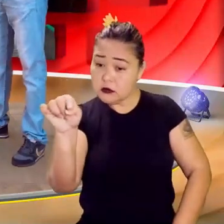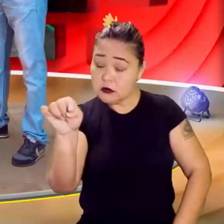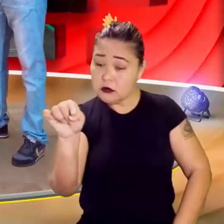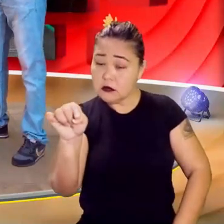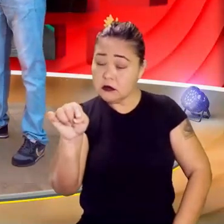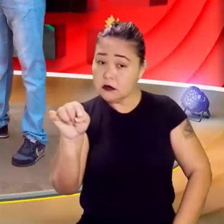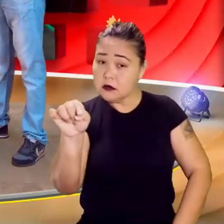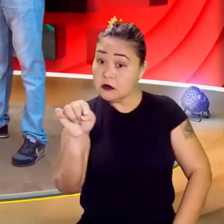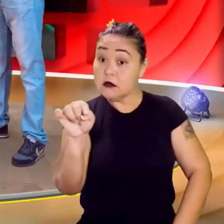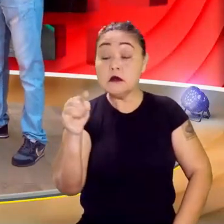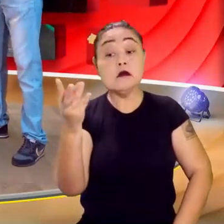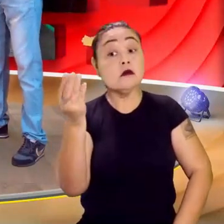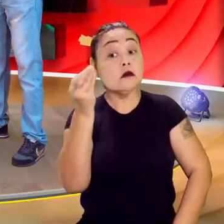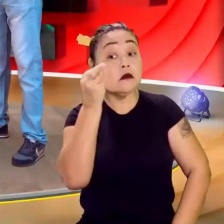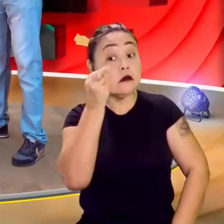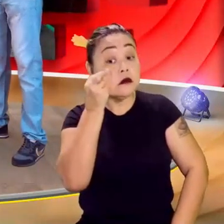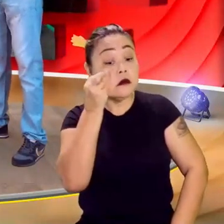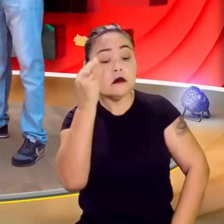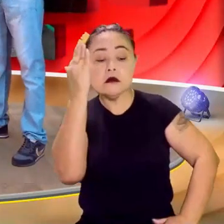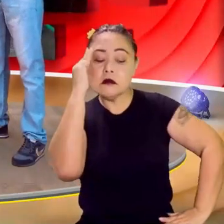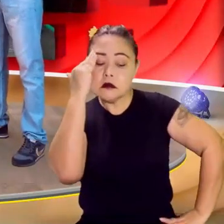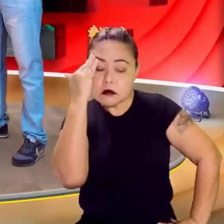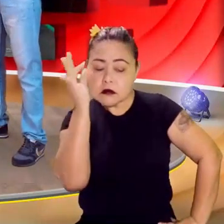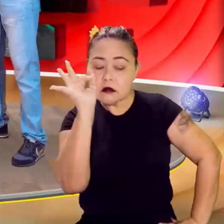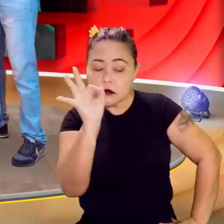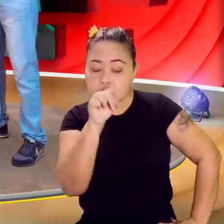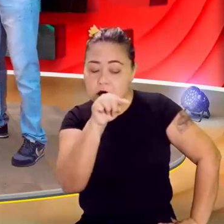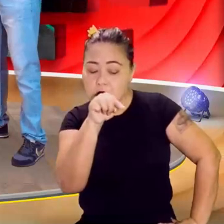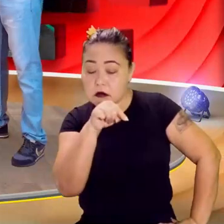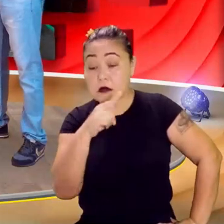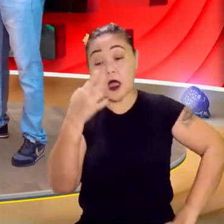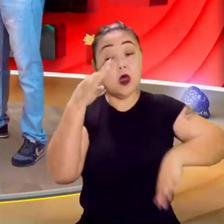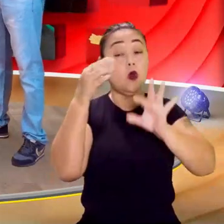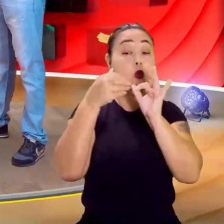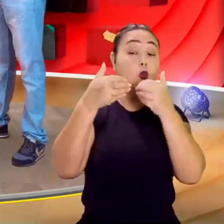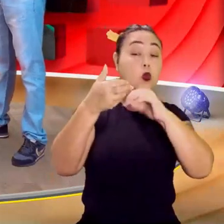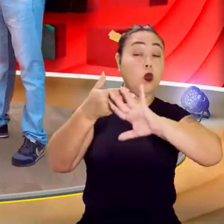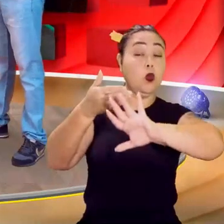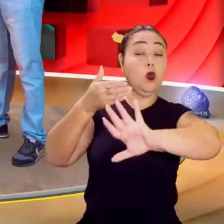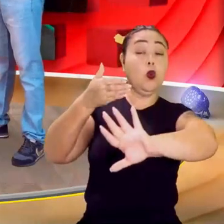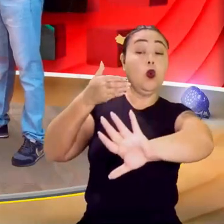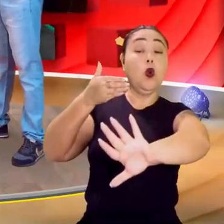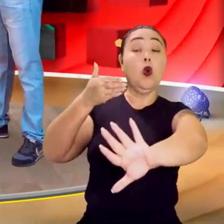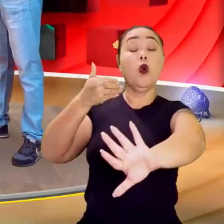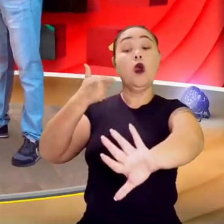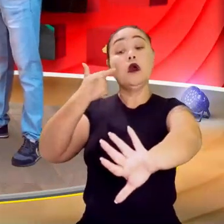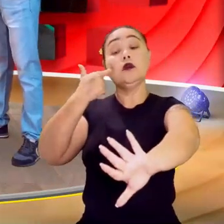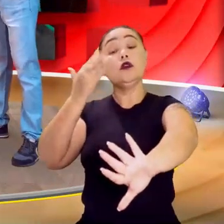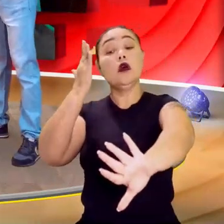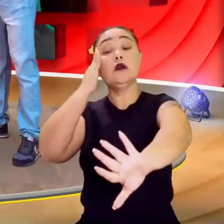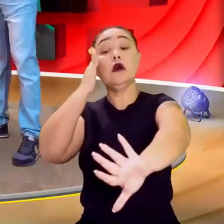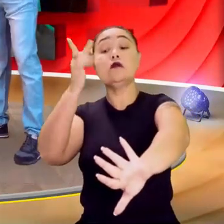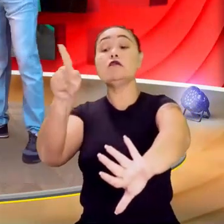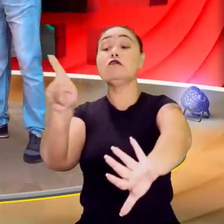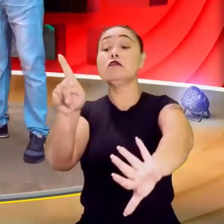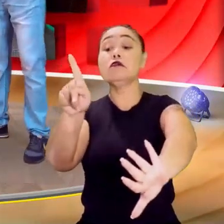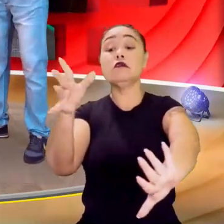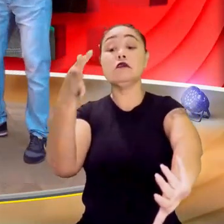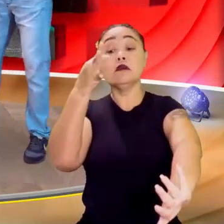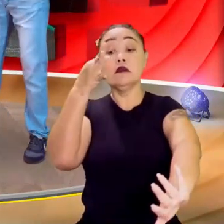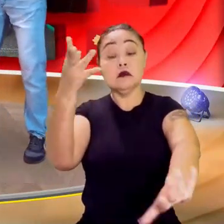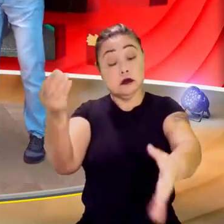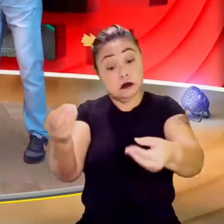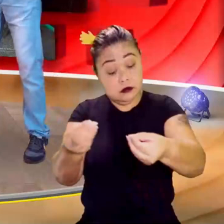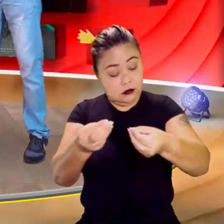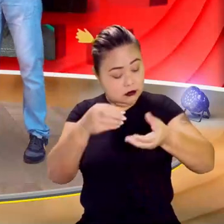mesmos, é mesmo verificar se vocês compreenderam, porque aqui de longe, né, a distância, a gente só sabe se o professor presencial nos